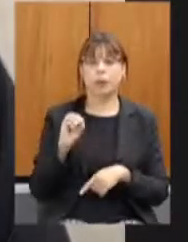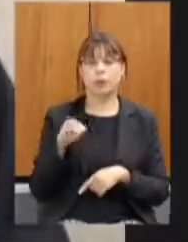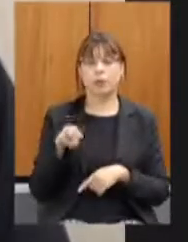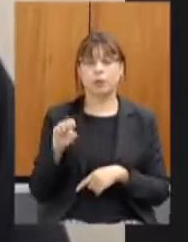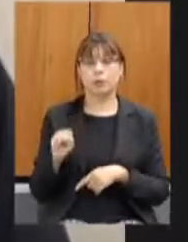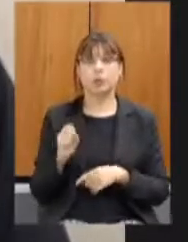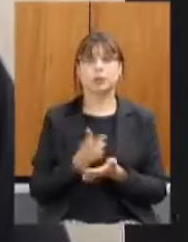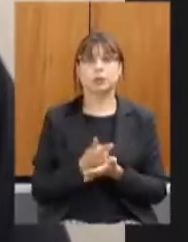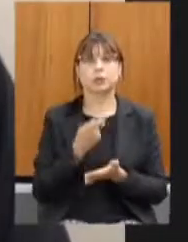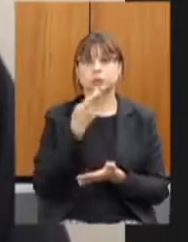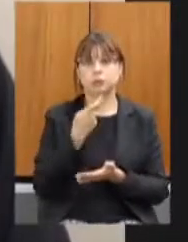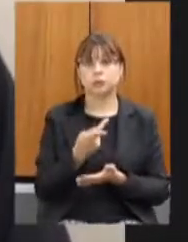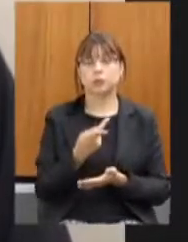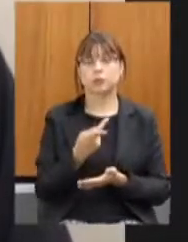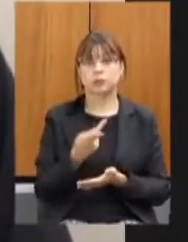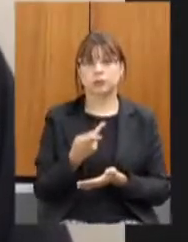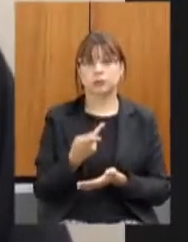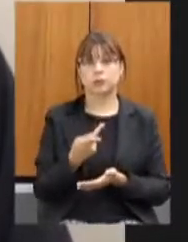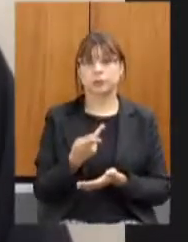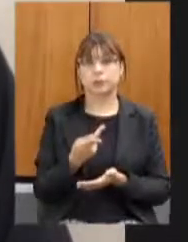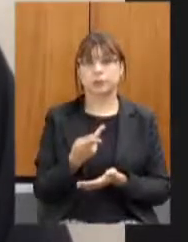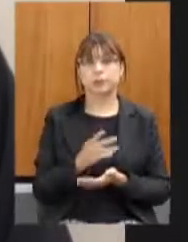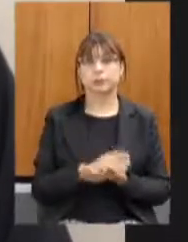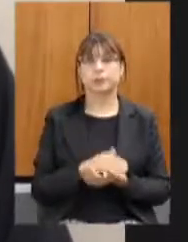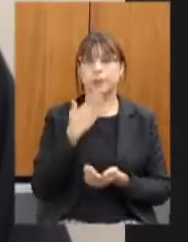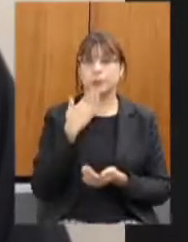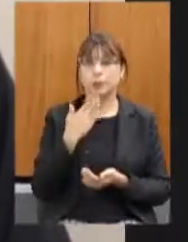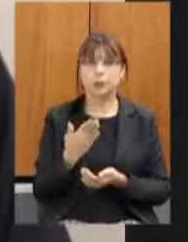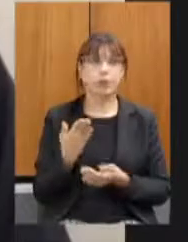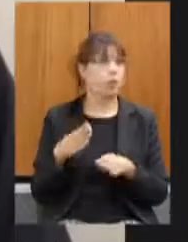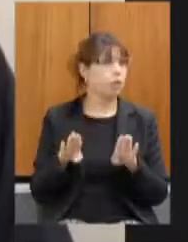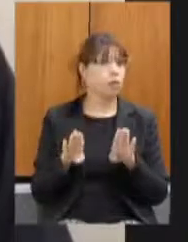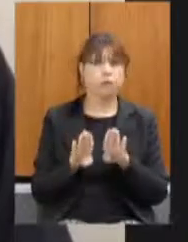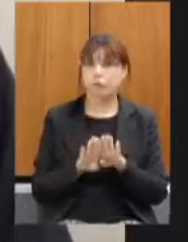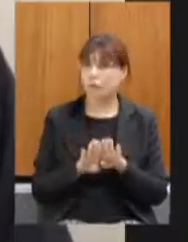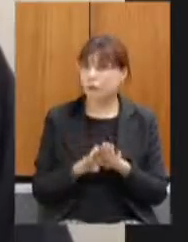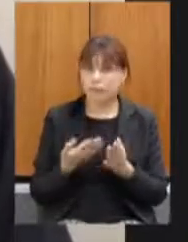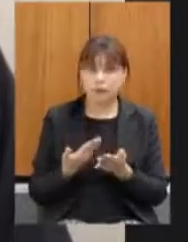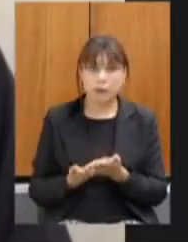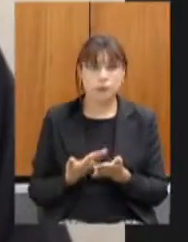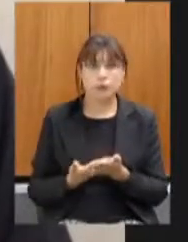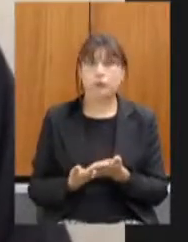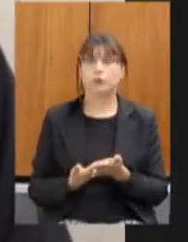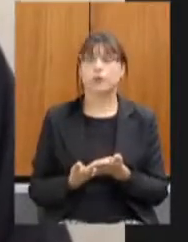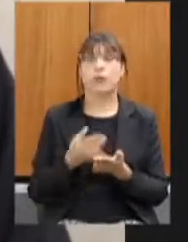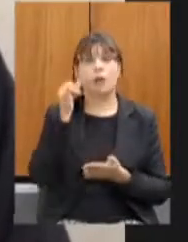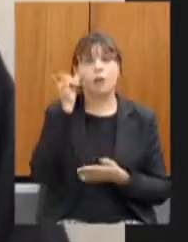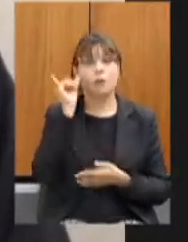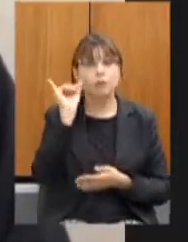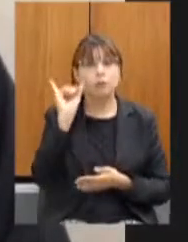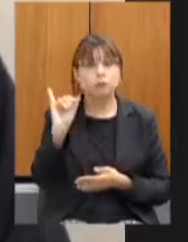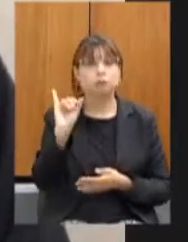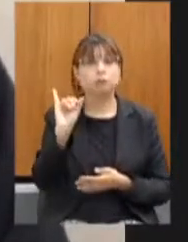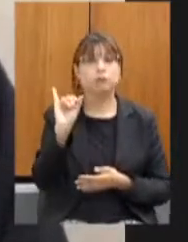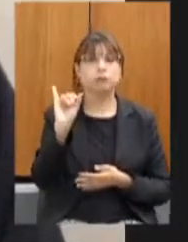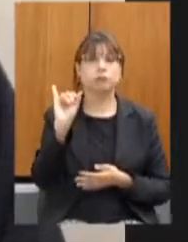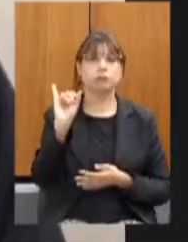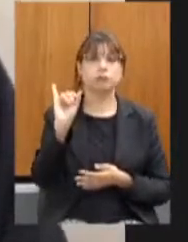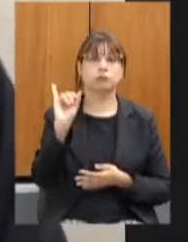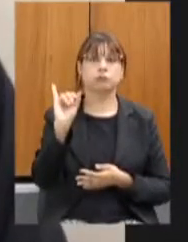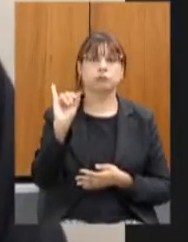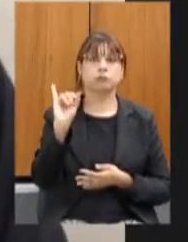Faz 20 terá da mente pedido não se fecha escolas e evitem é de